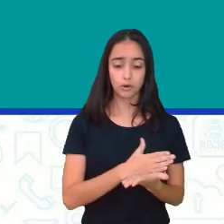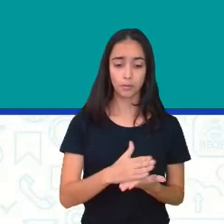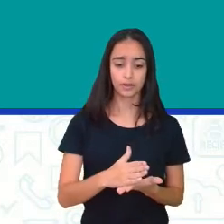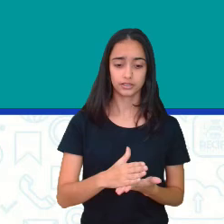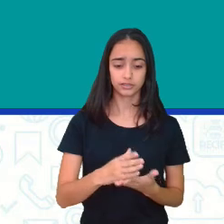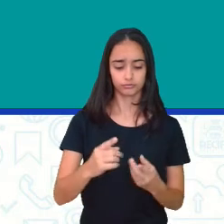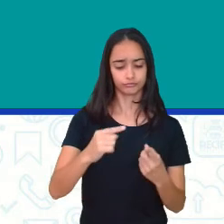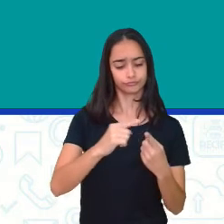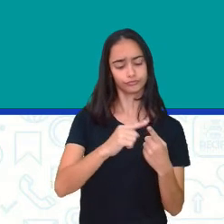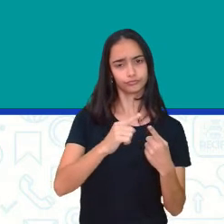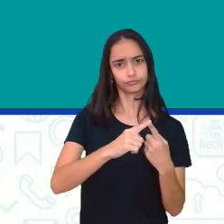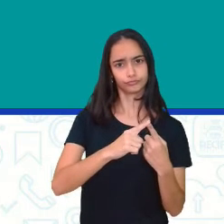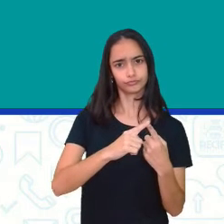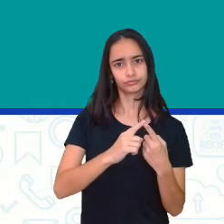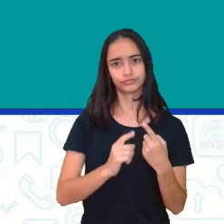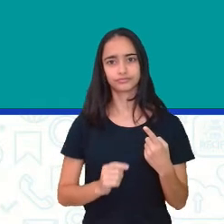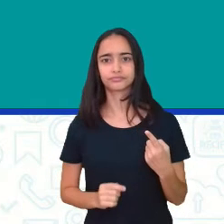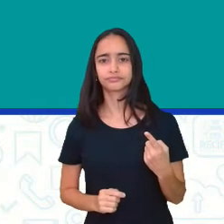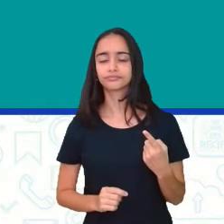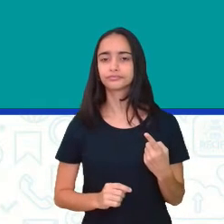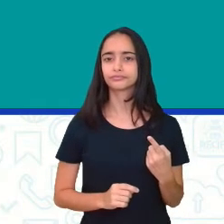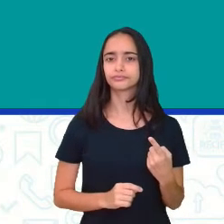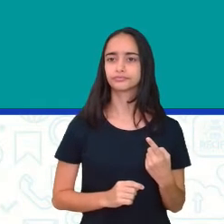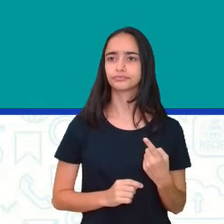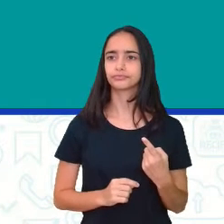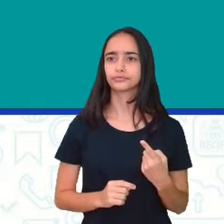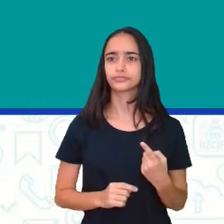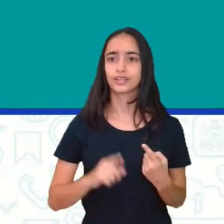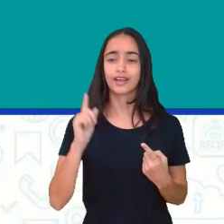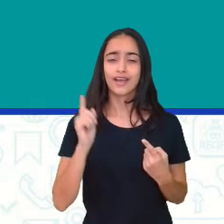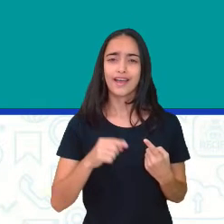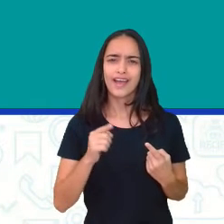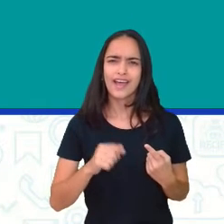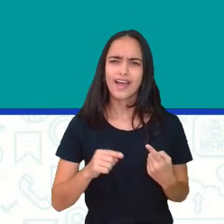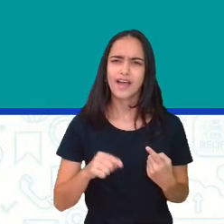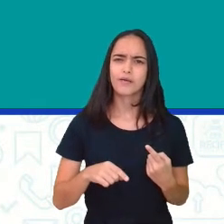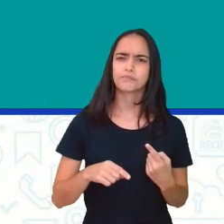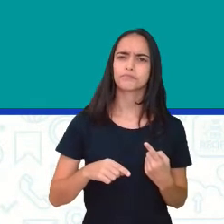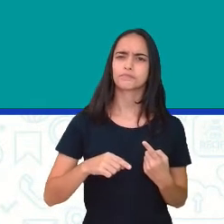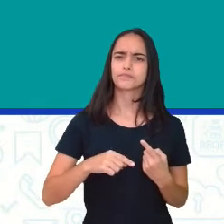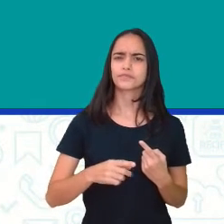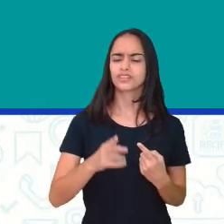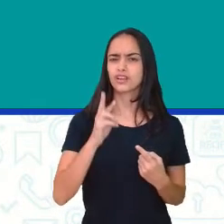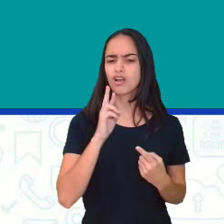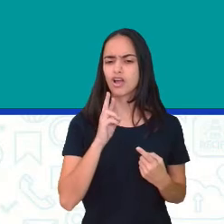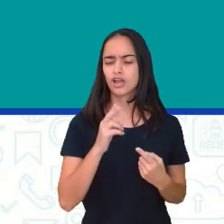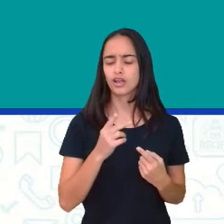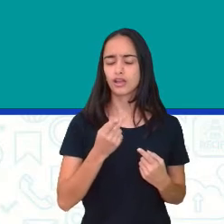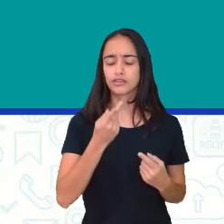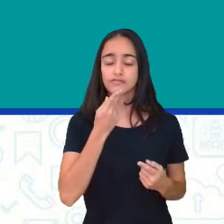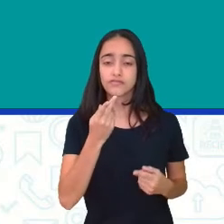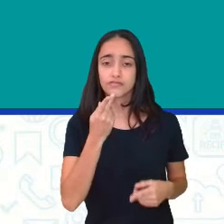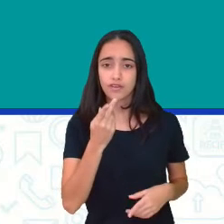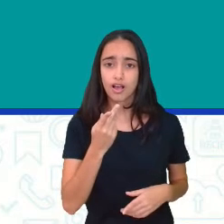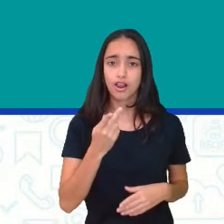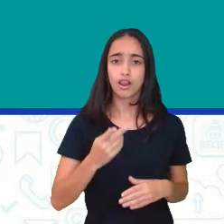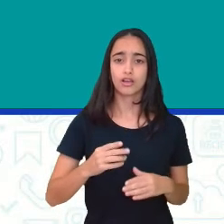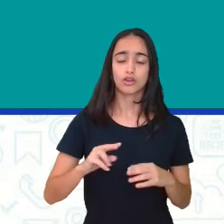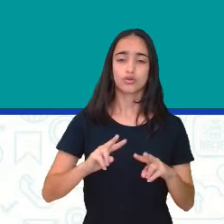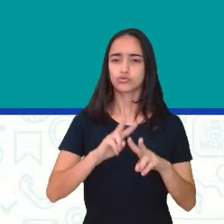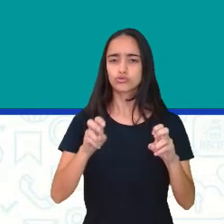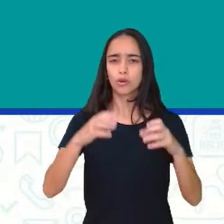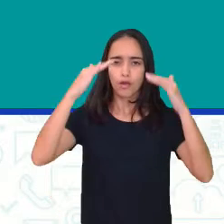individualidade biológica, né? É uma diretriz aí que se diz em relação ao